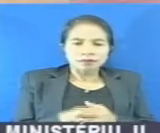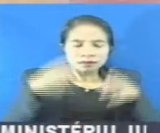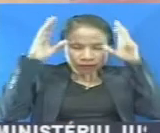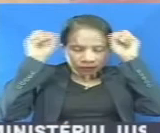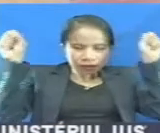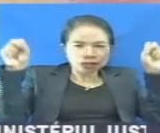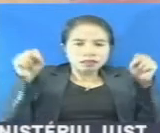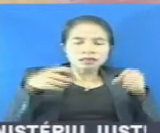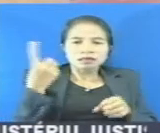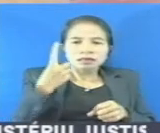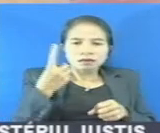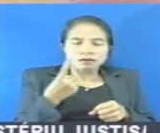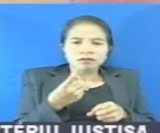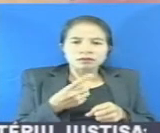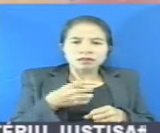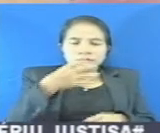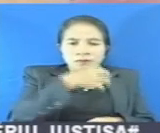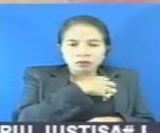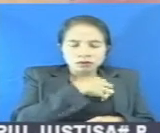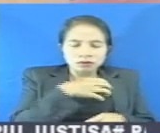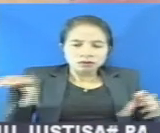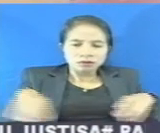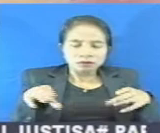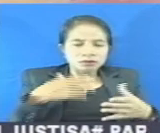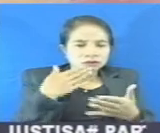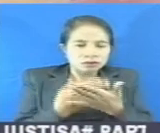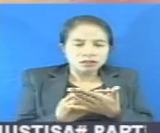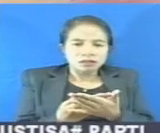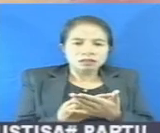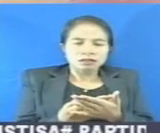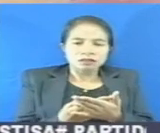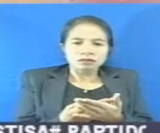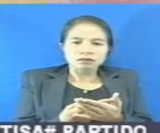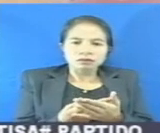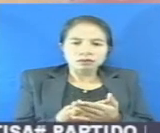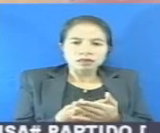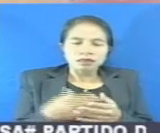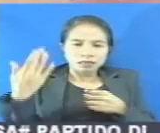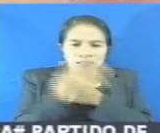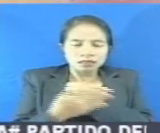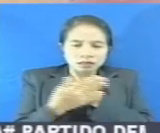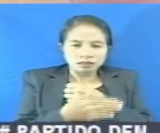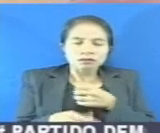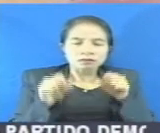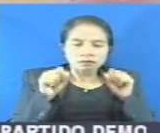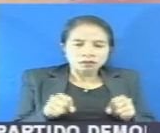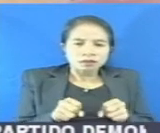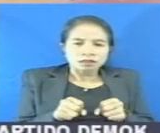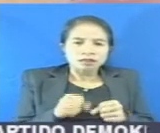Presidente da República na fatin desafia PNTL a tu serviço de ecliutang ho de garante estabilidade e arrailarang no ne evita